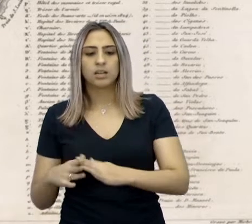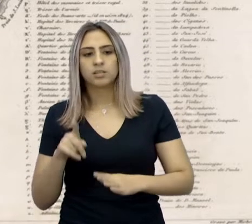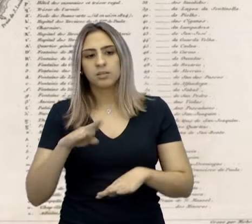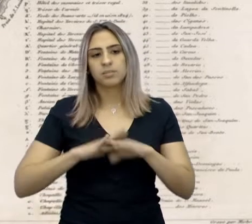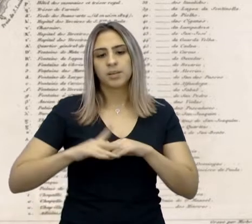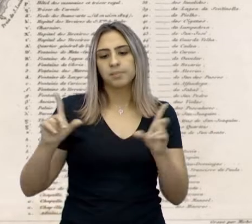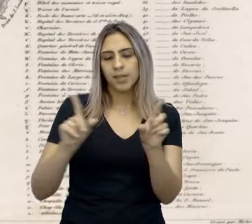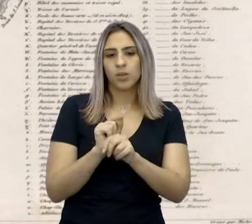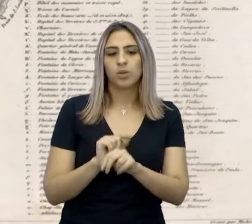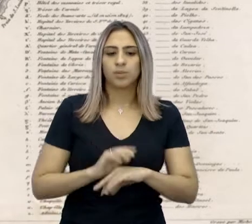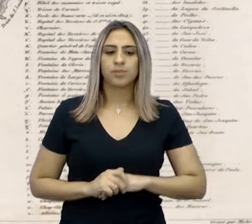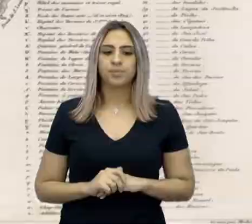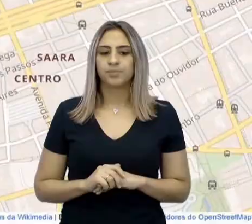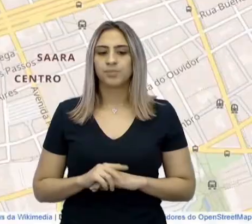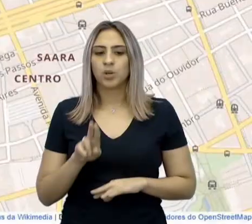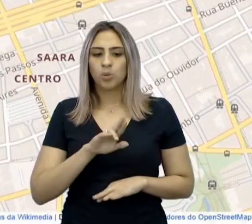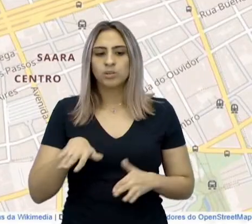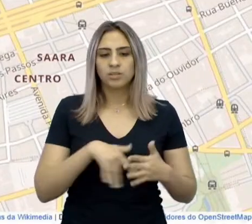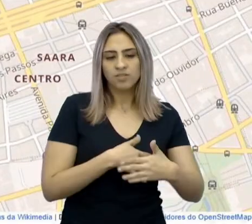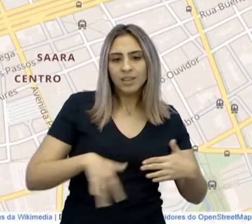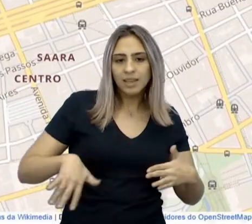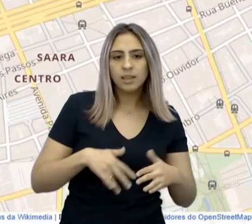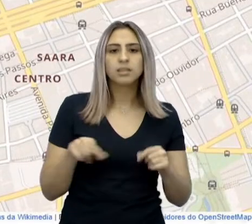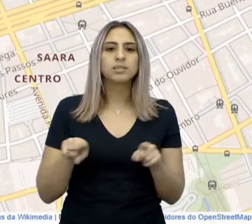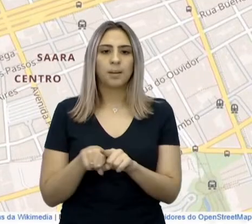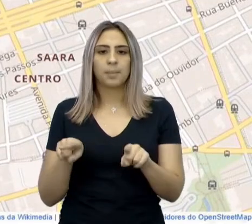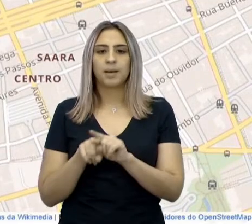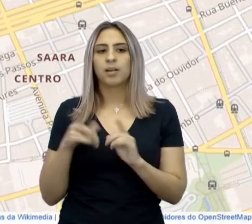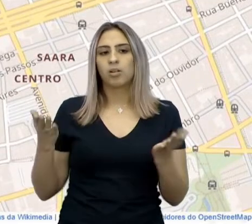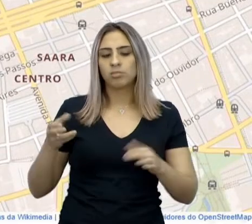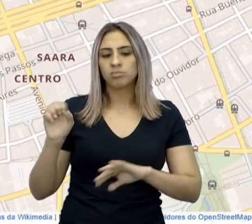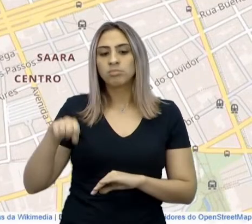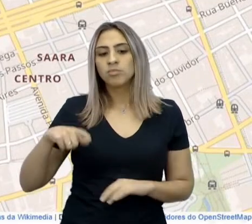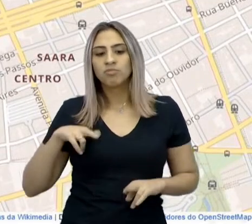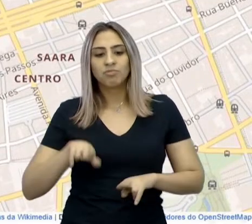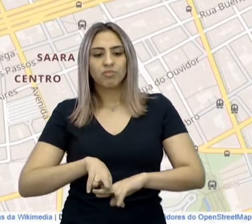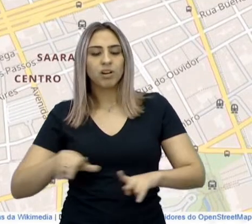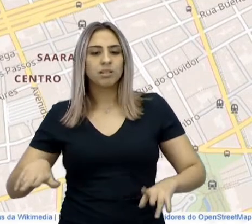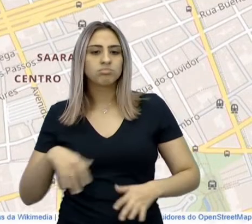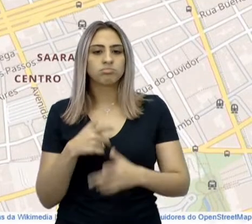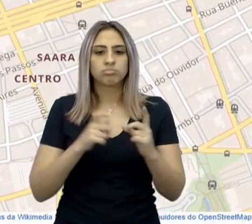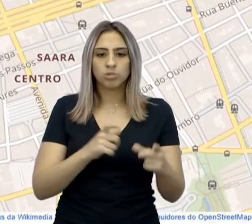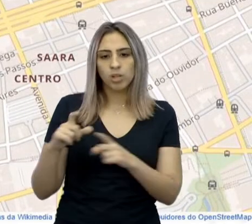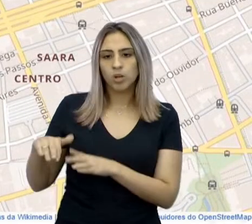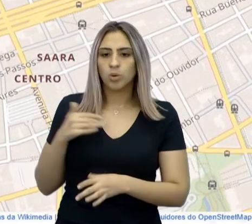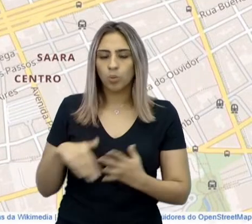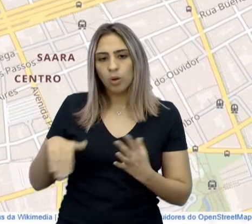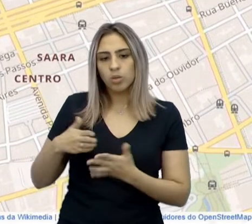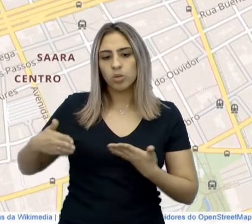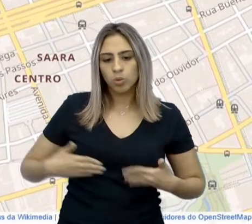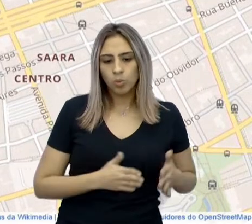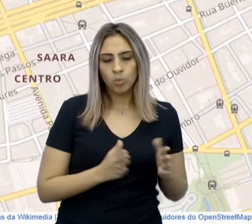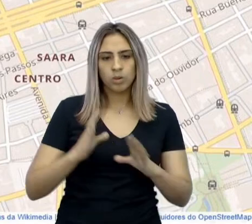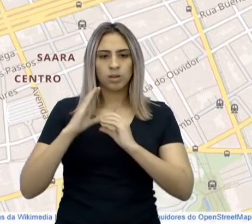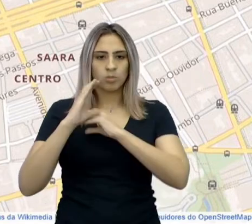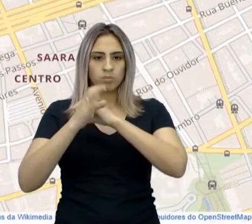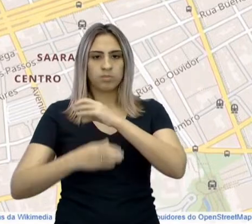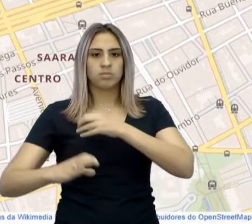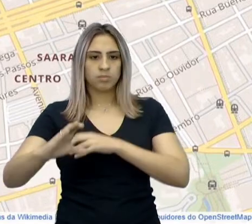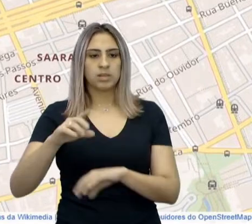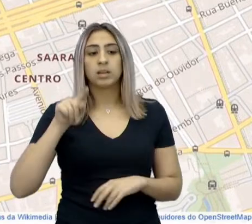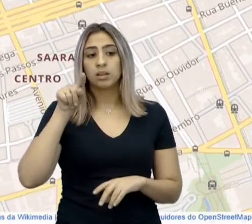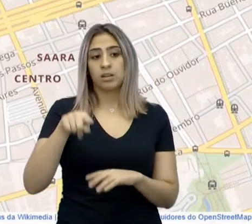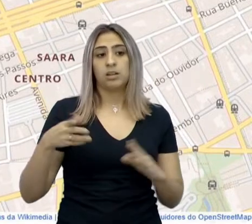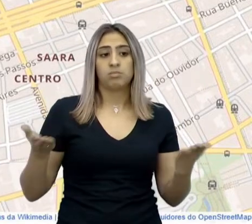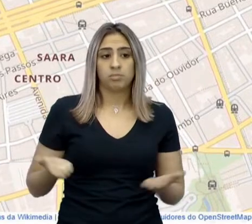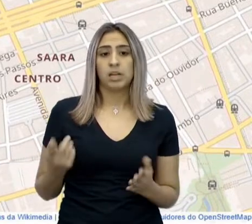bem menor, tá? Ruas, avenidas. E agora sim, aqui nós temos várias avenidas, ruas, túneis e essa